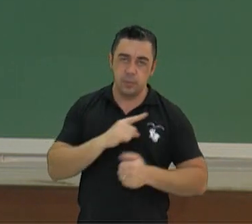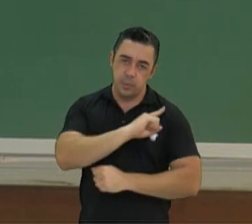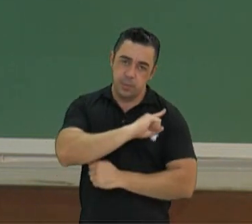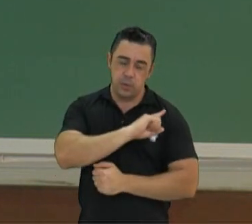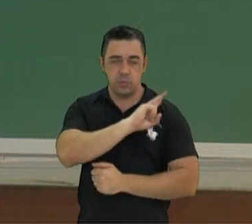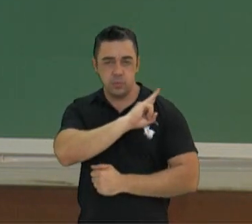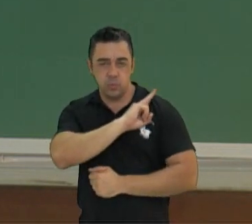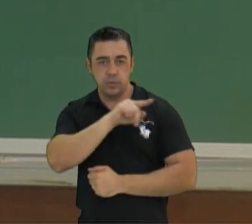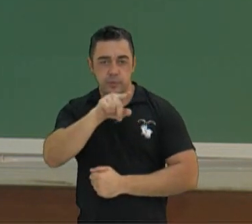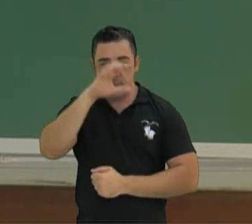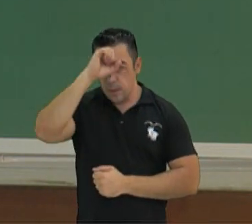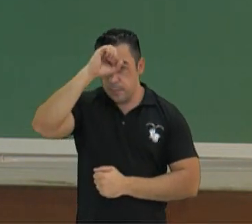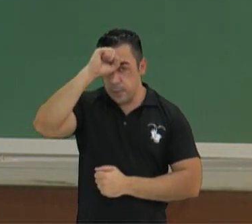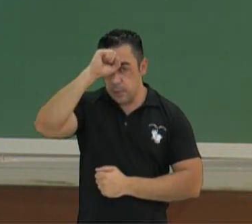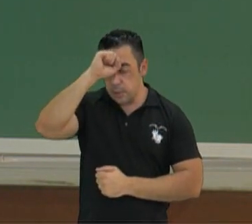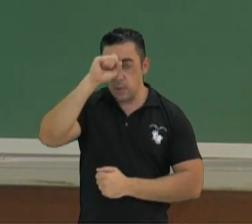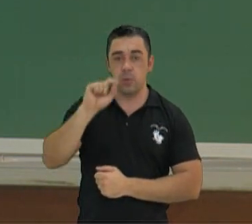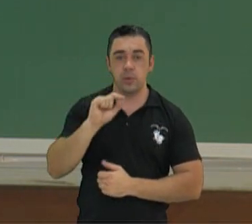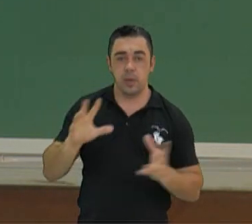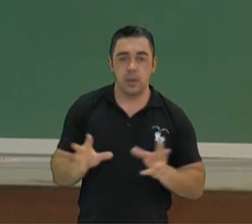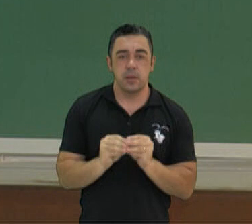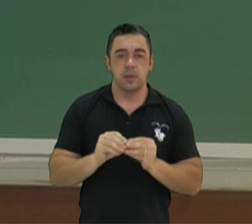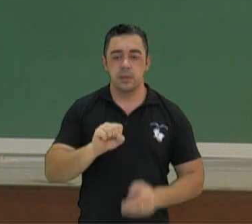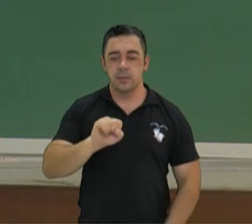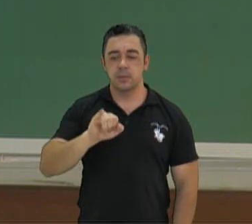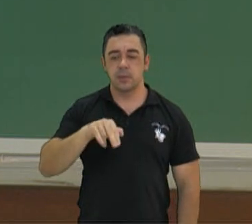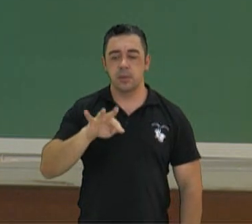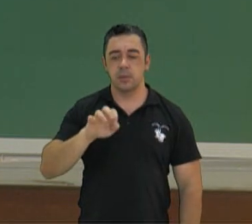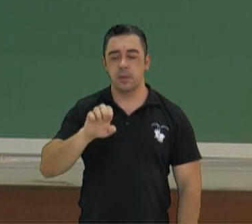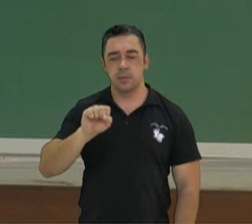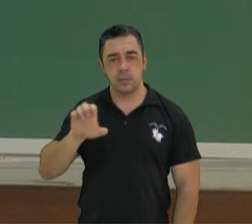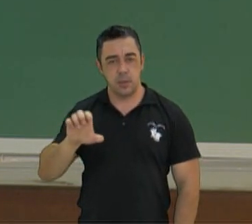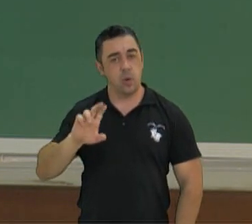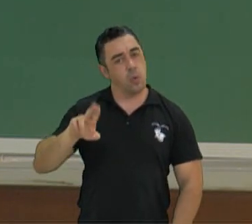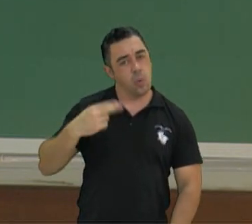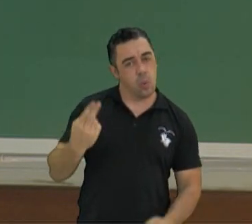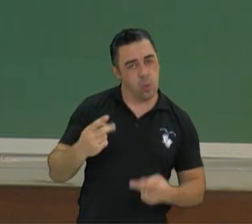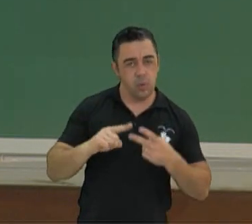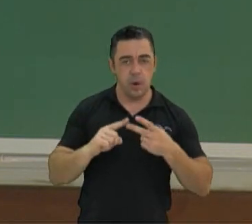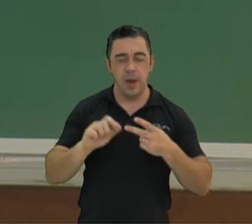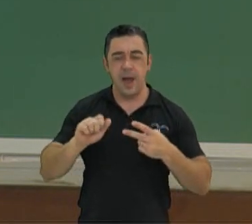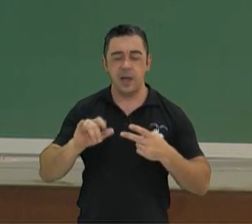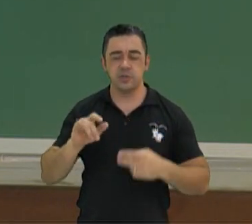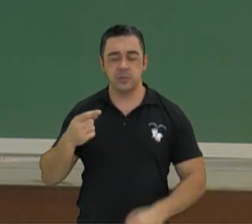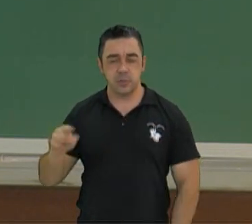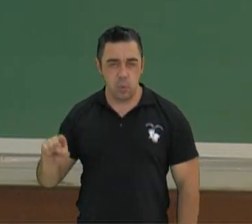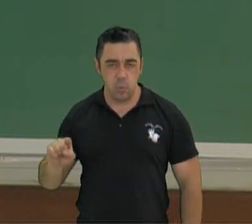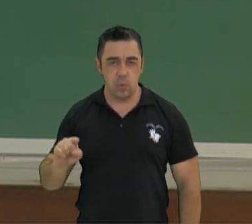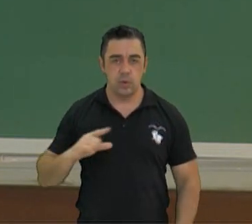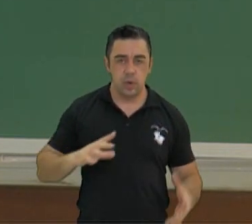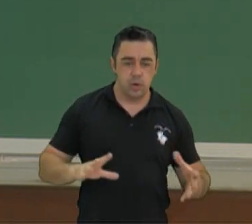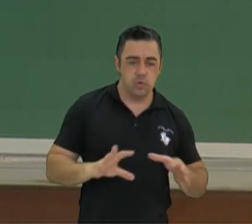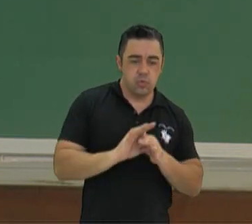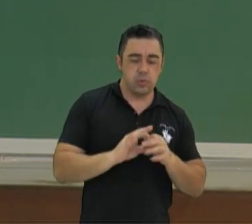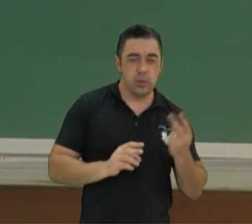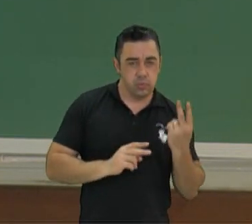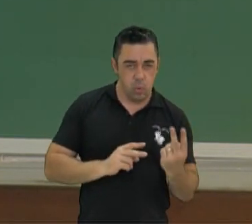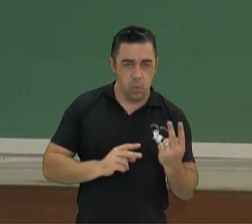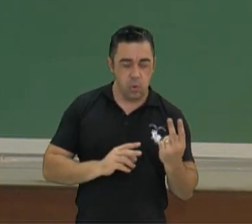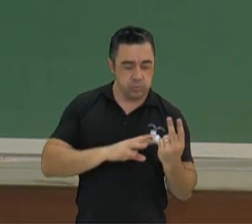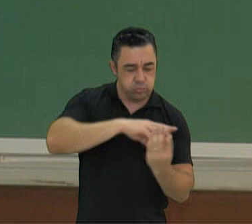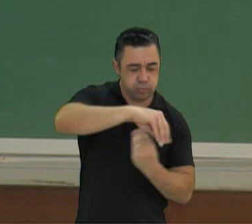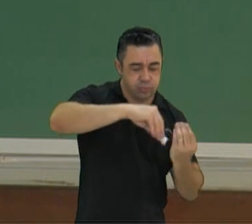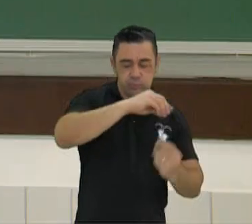segundo, você aprendeu reação de síntese, que é chamada síntese ou adição. Você junta duas ou mais substâncias